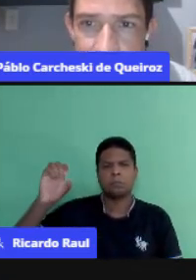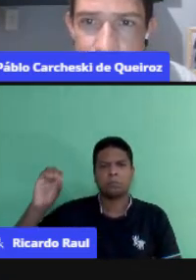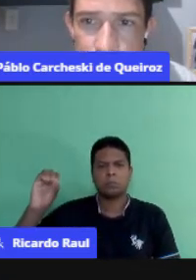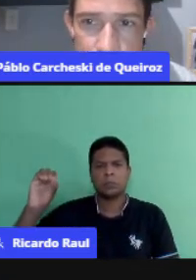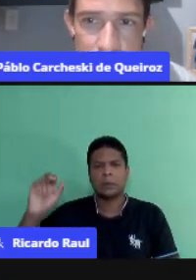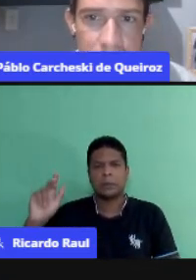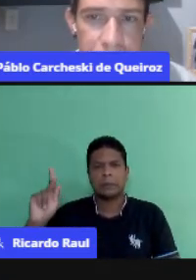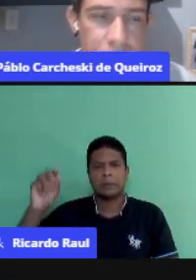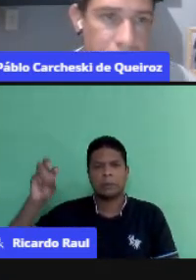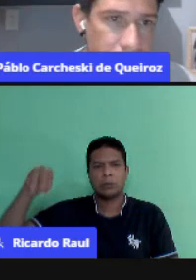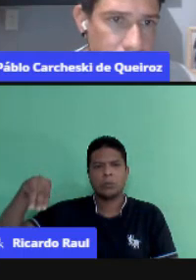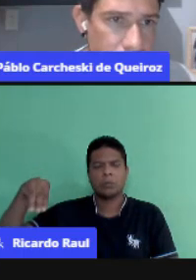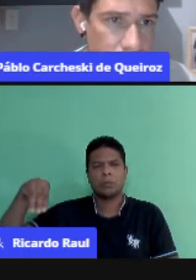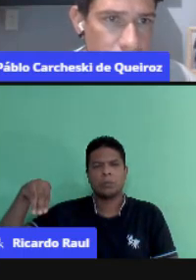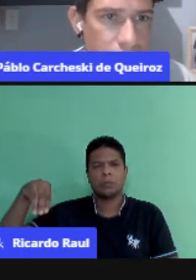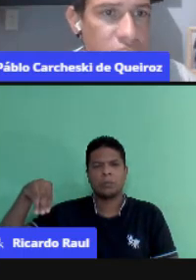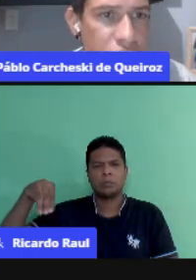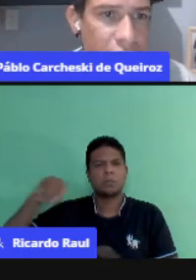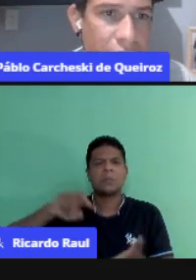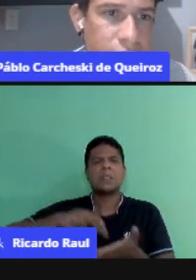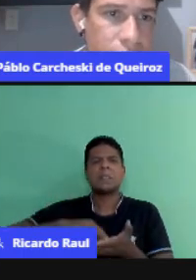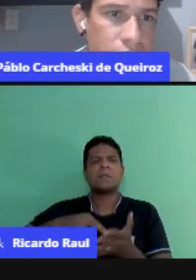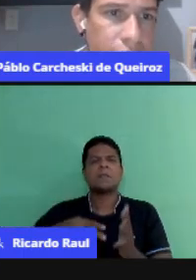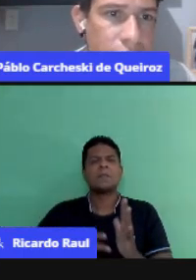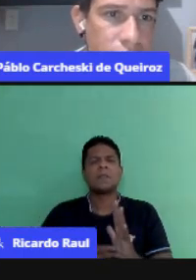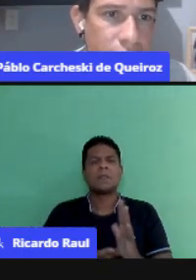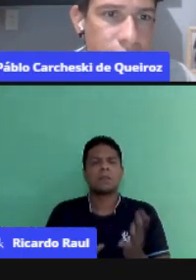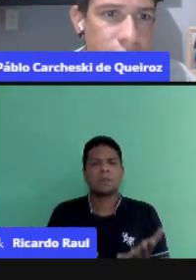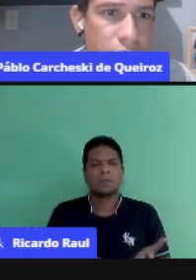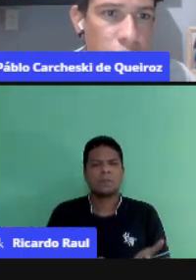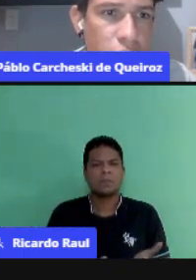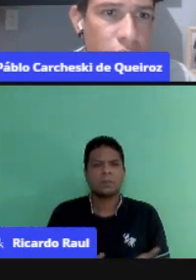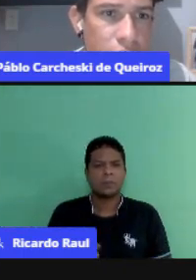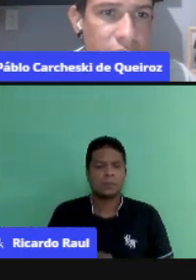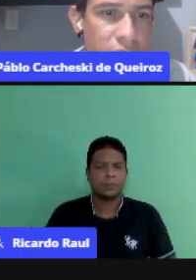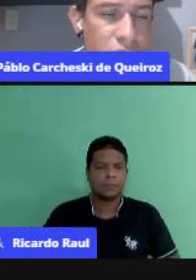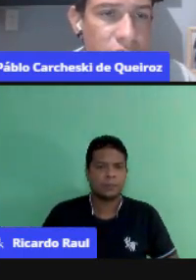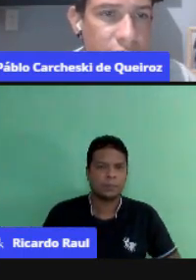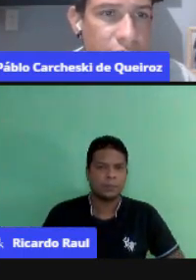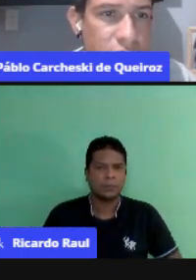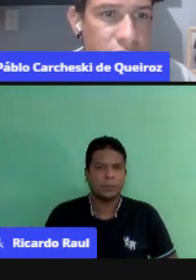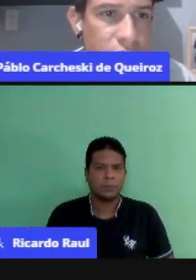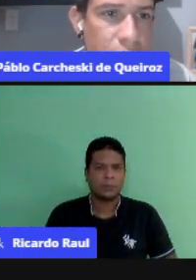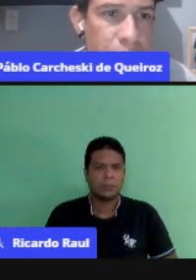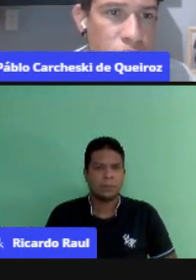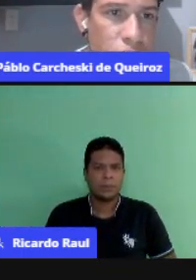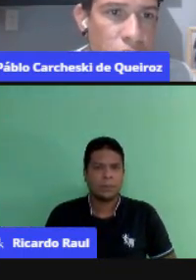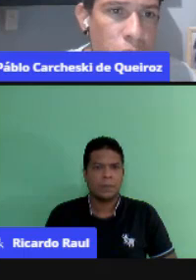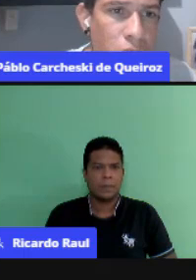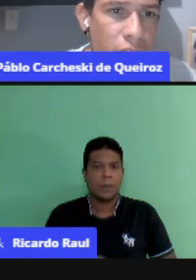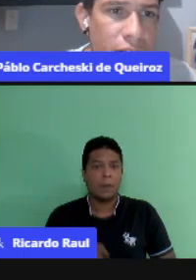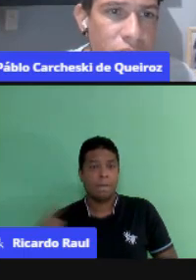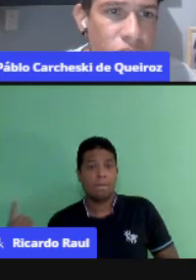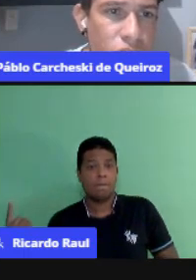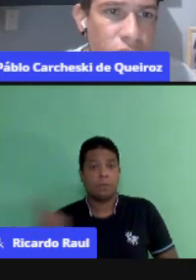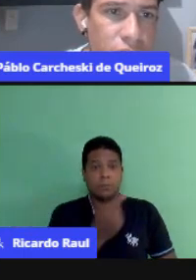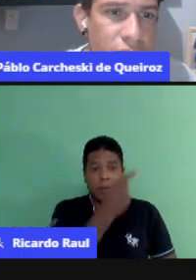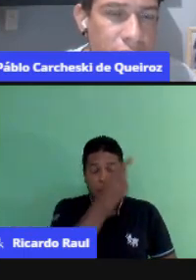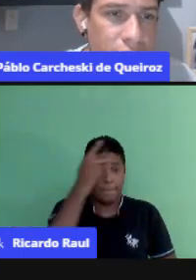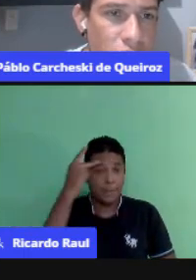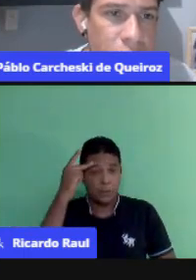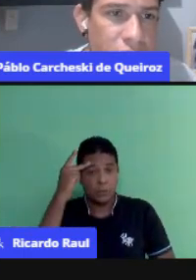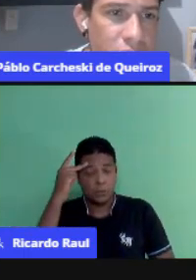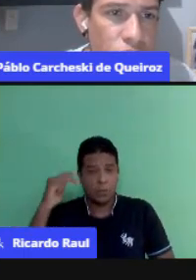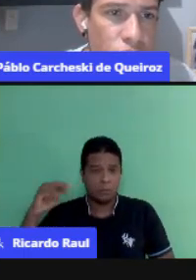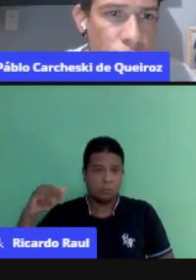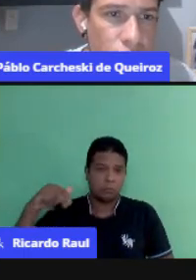é o significado disso, né? Aí a gente fala, o que é isso? Se nessa velocidade, se a pessoa andou 1 hora, ela andou